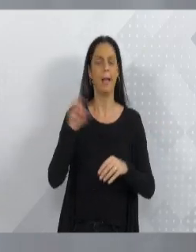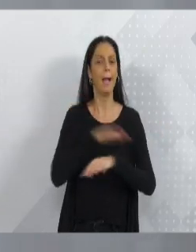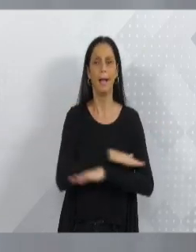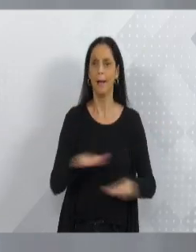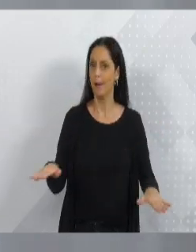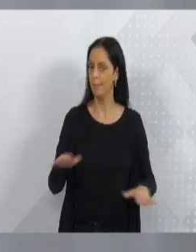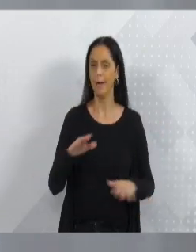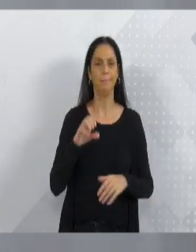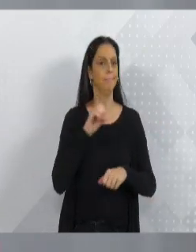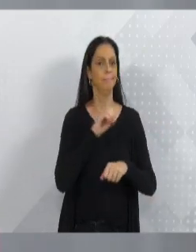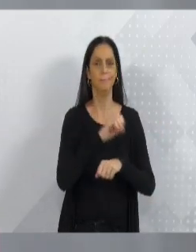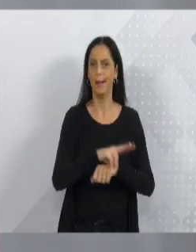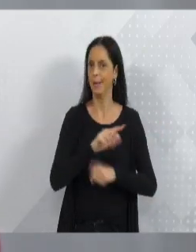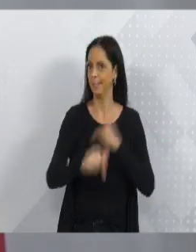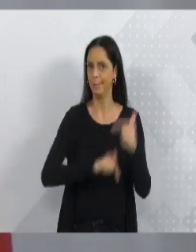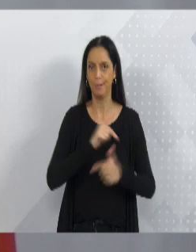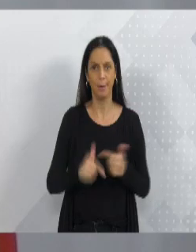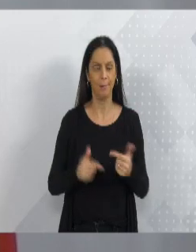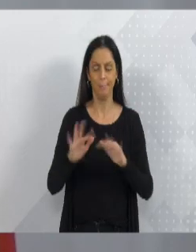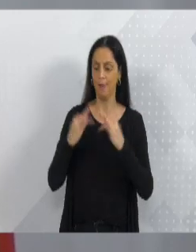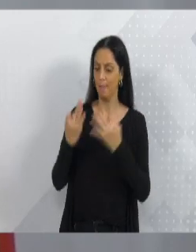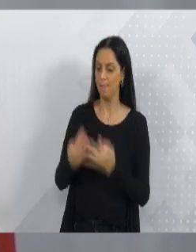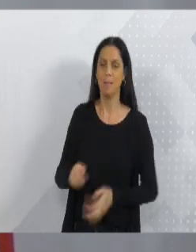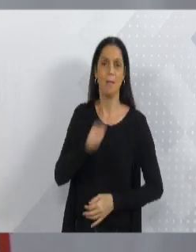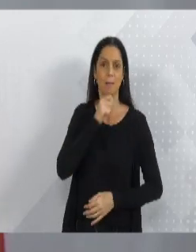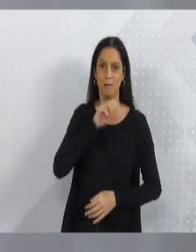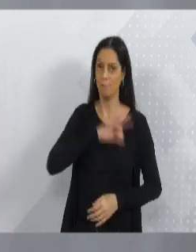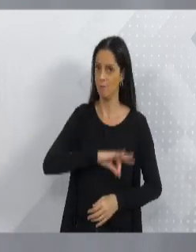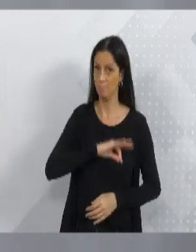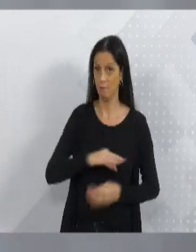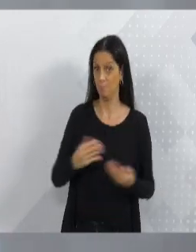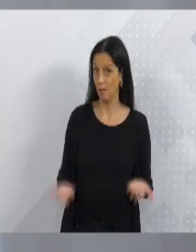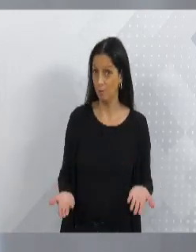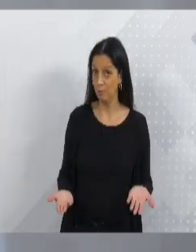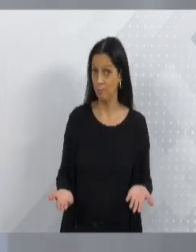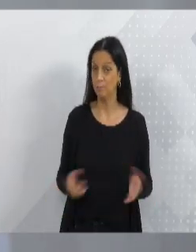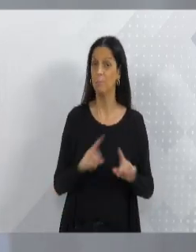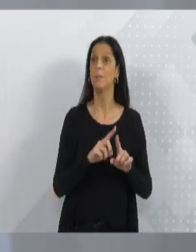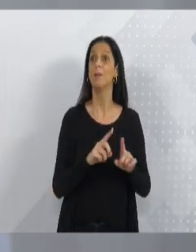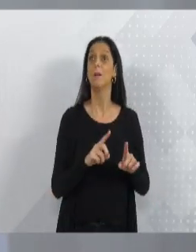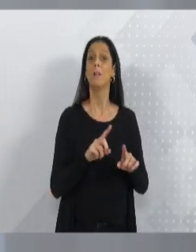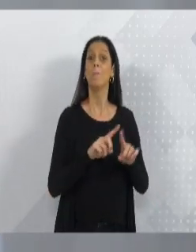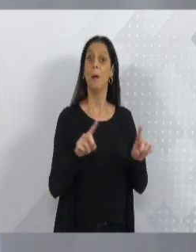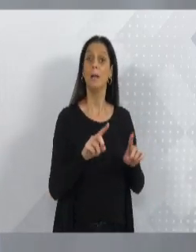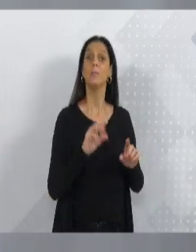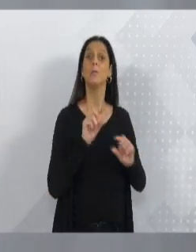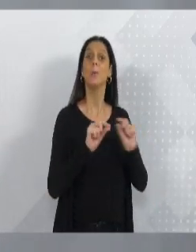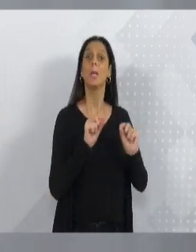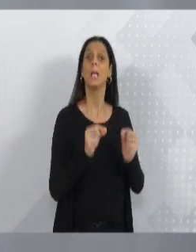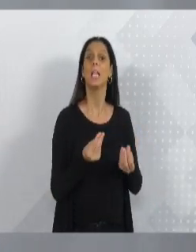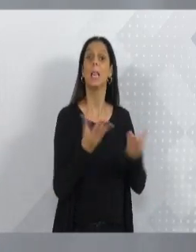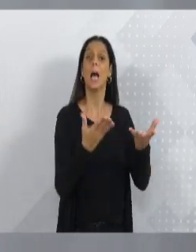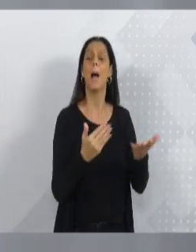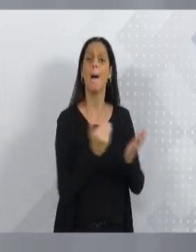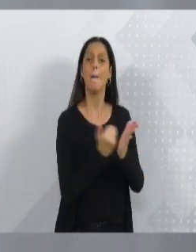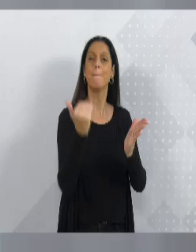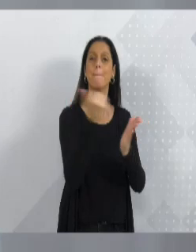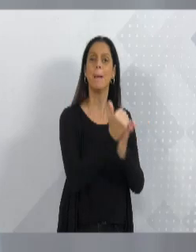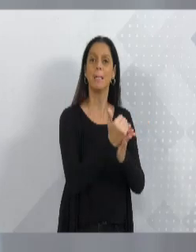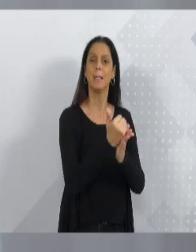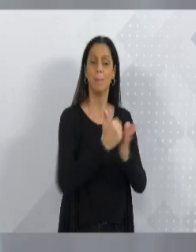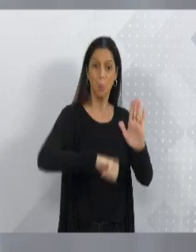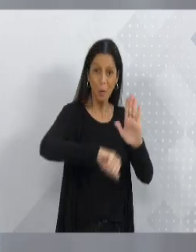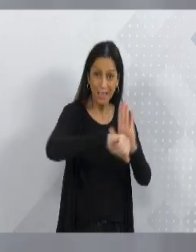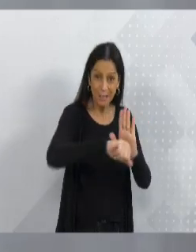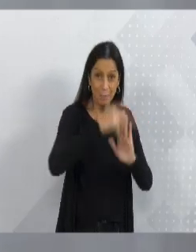deixa milhares de famílias sem renda e ele garante mais segurança aos criminosos. E eu espero, senhores,